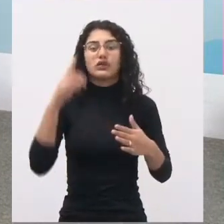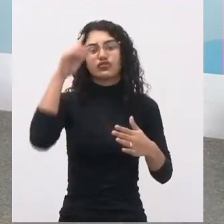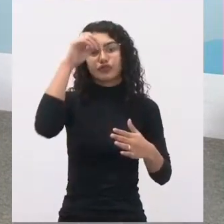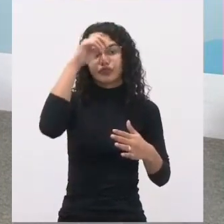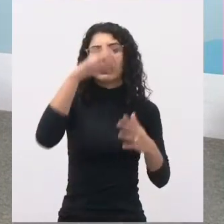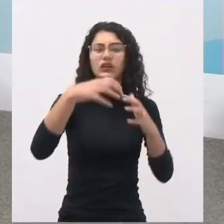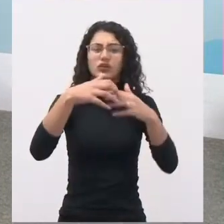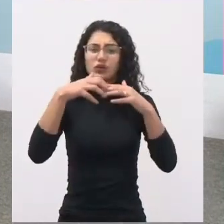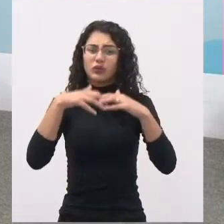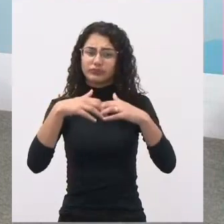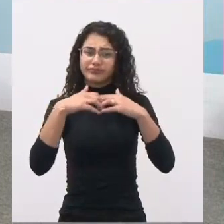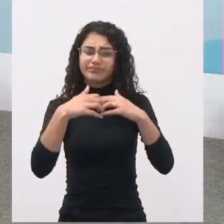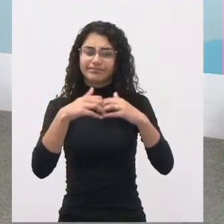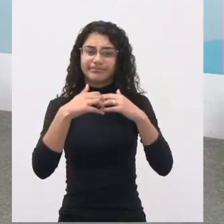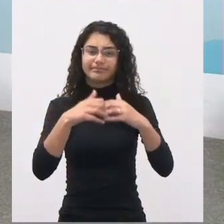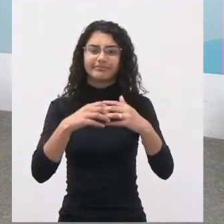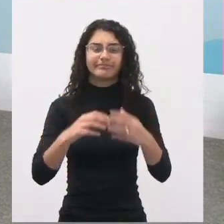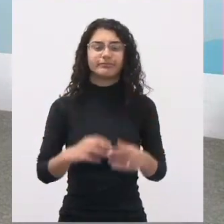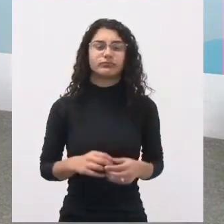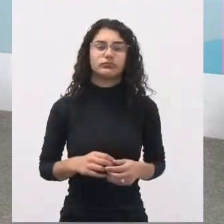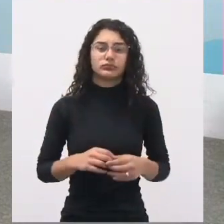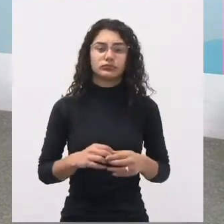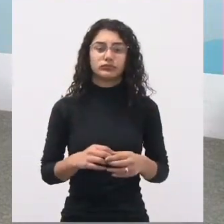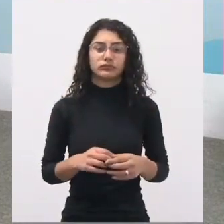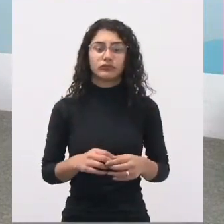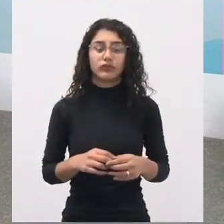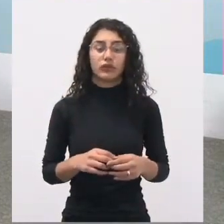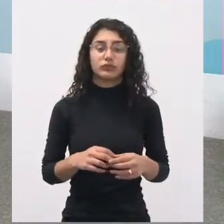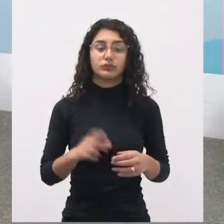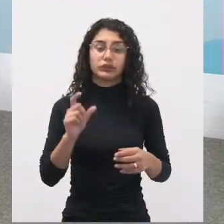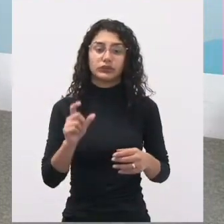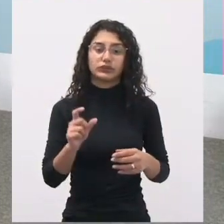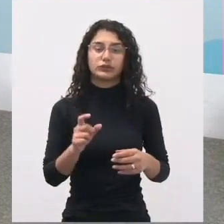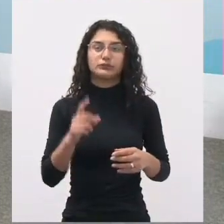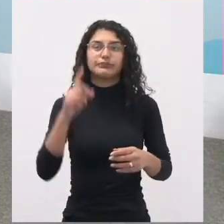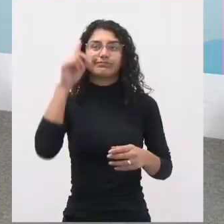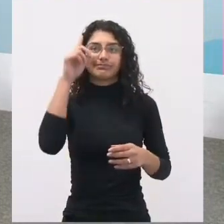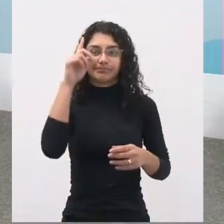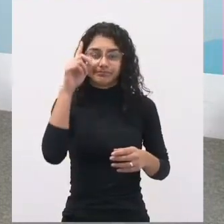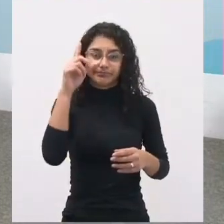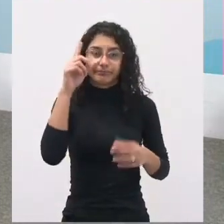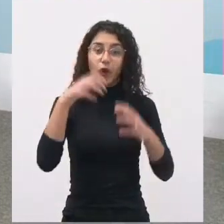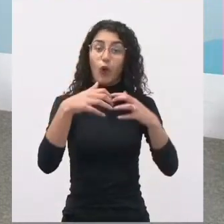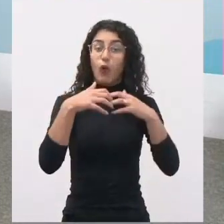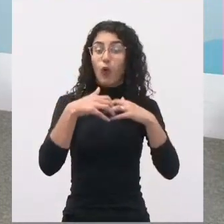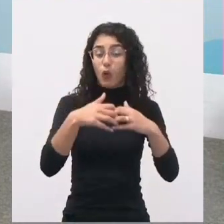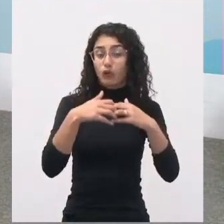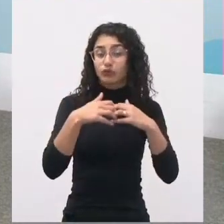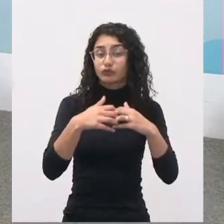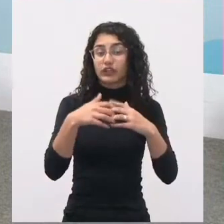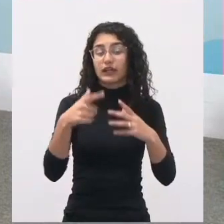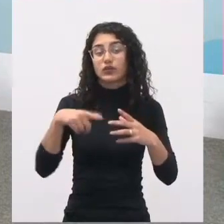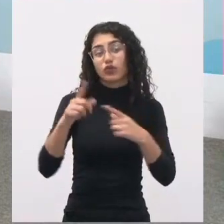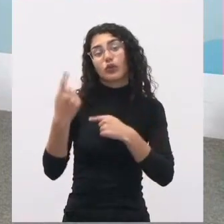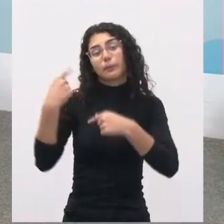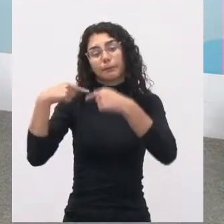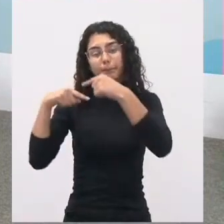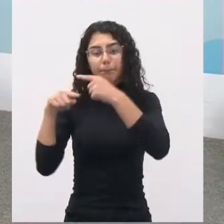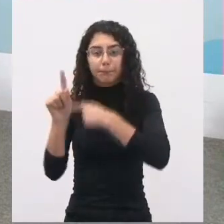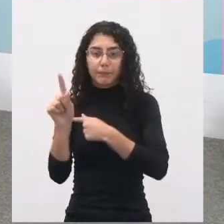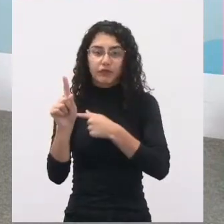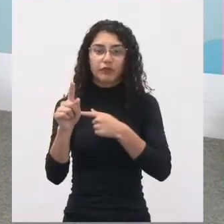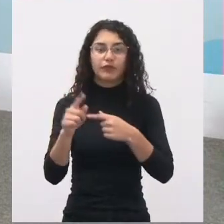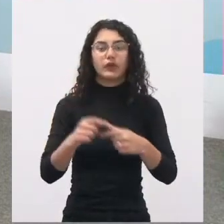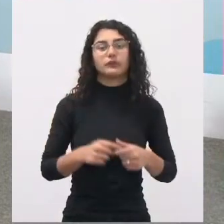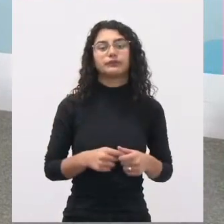assim um grau um pouco mais forte em relação aos outros, a se desenvolver, a trabalhar